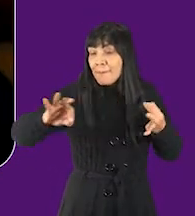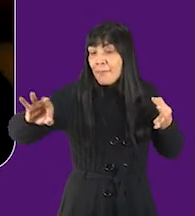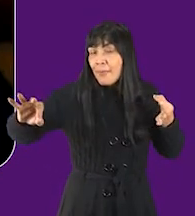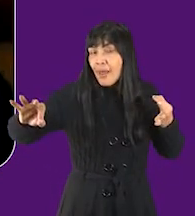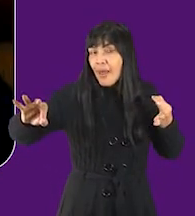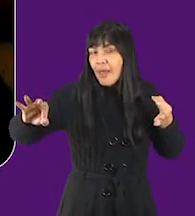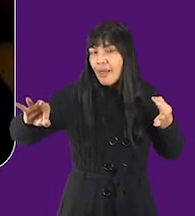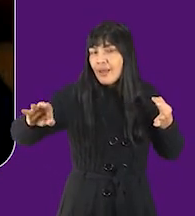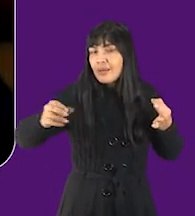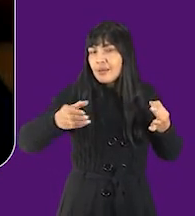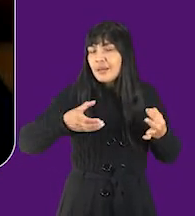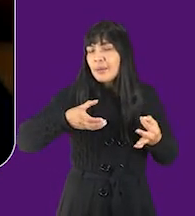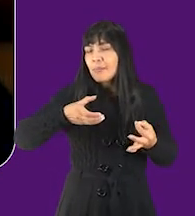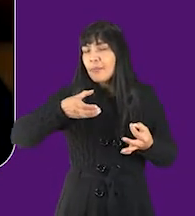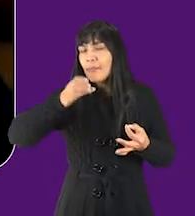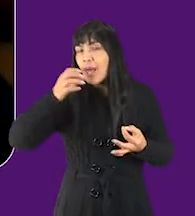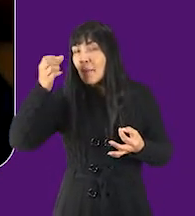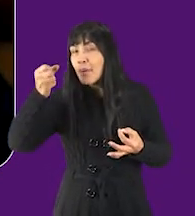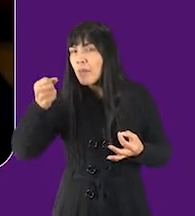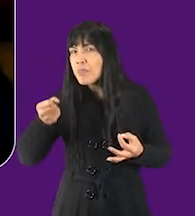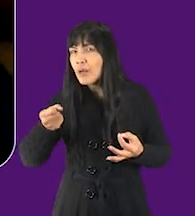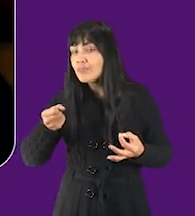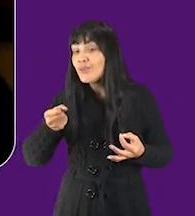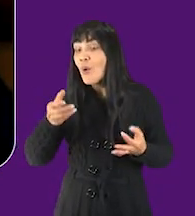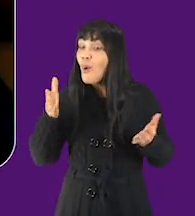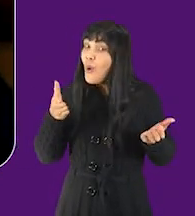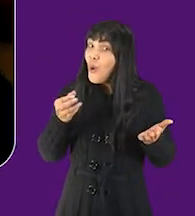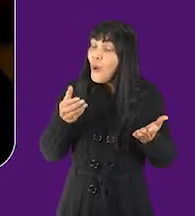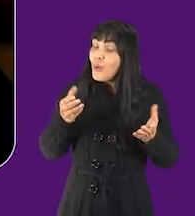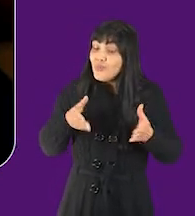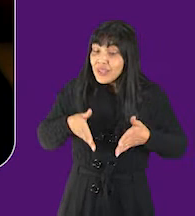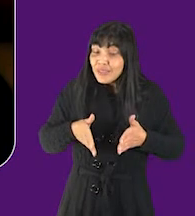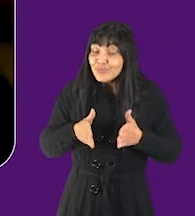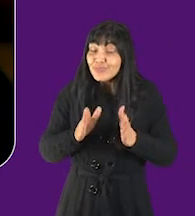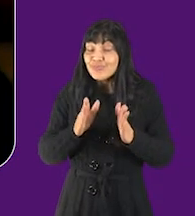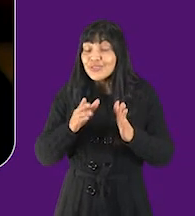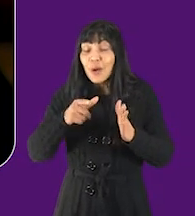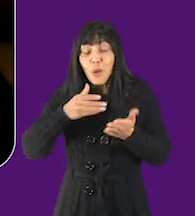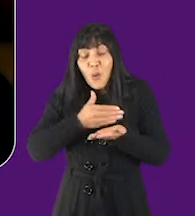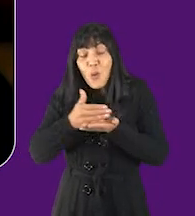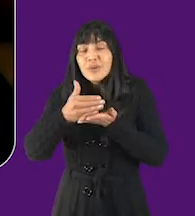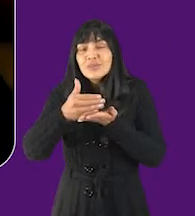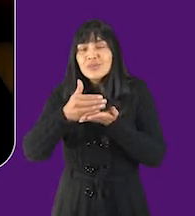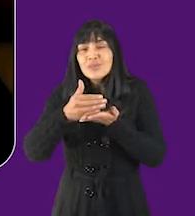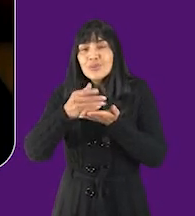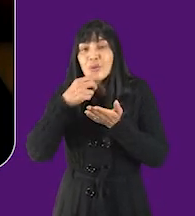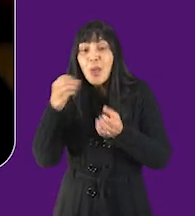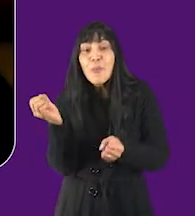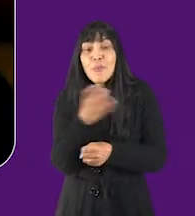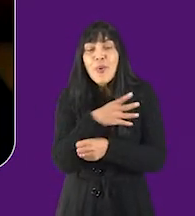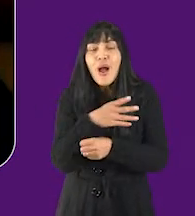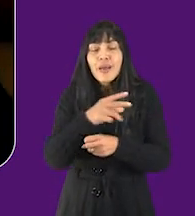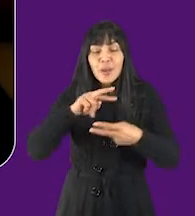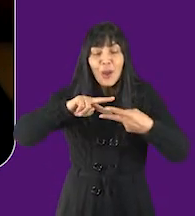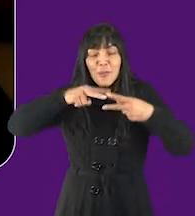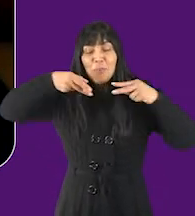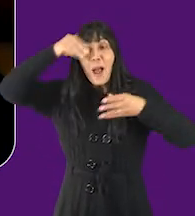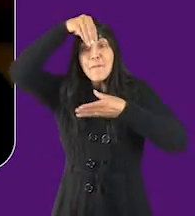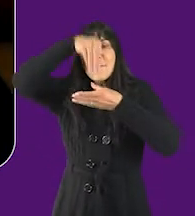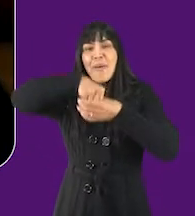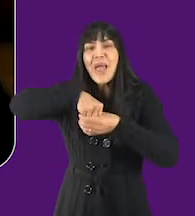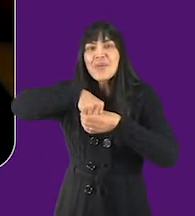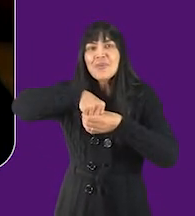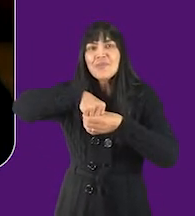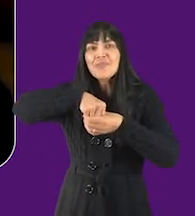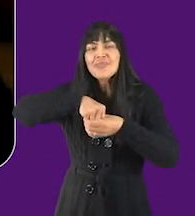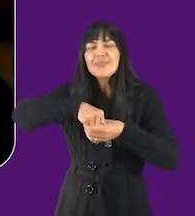dos laticínios. Ou seja, a Tetra Pak já nasceu de uma inovação e, portanto, tem o DNA da inovação